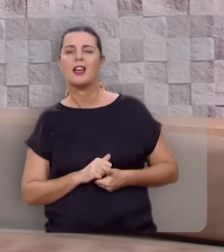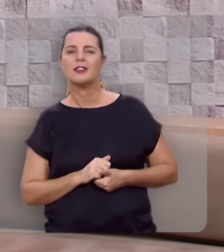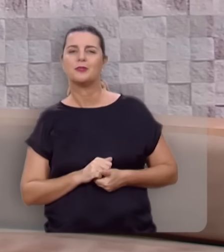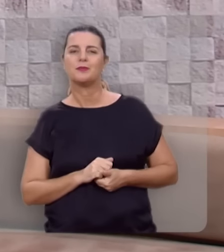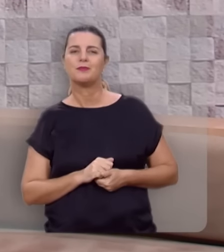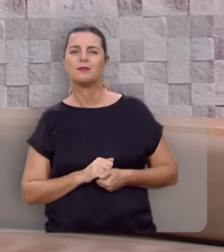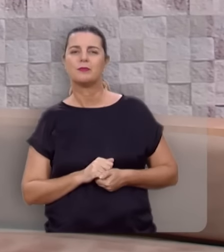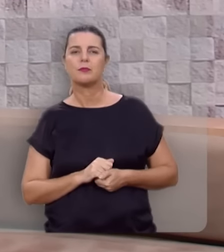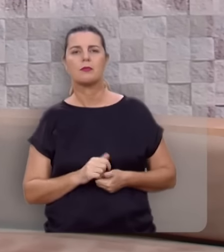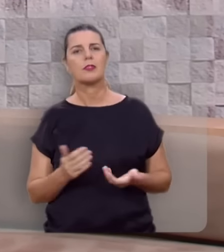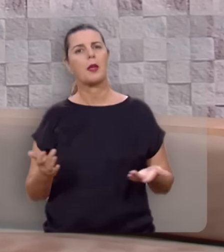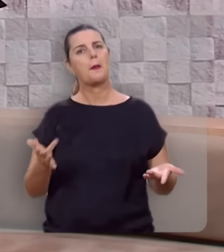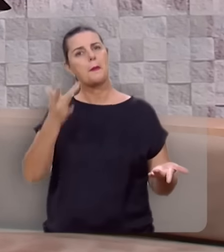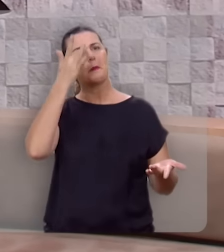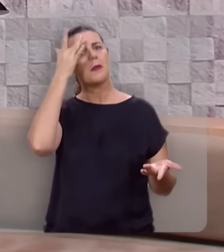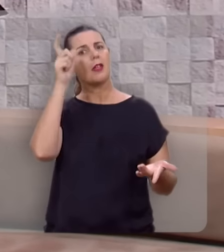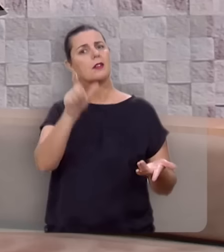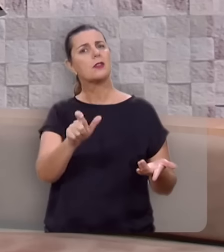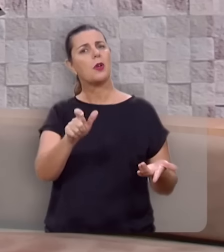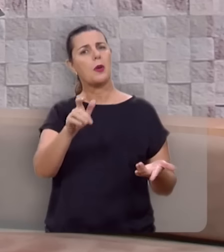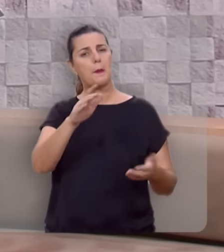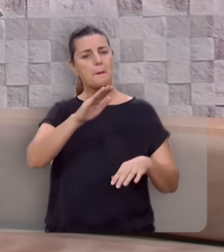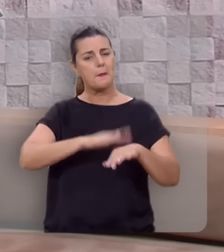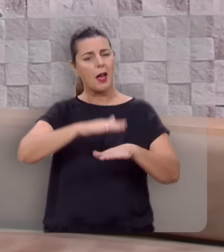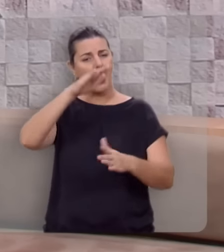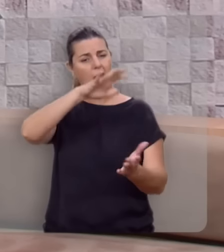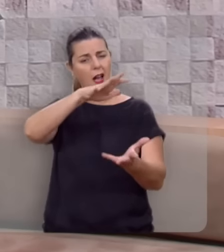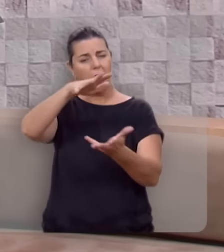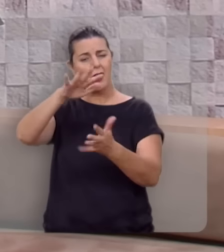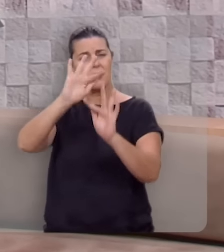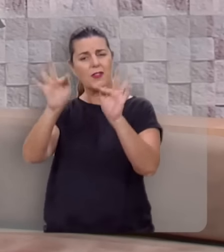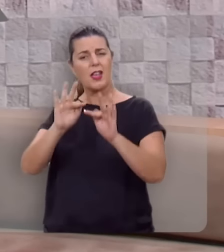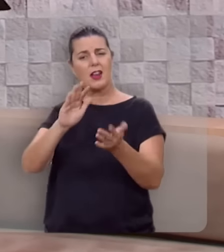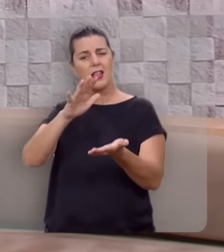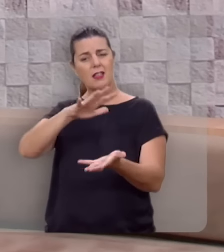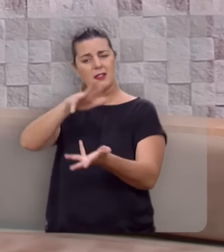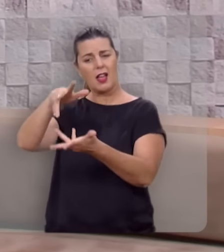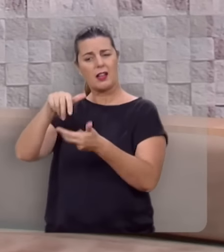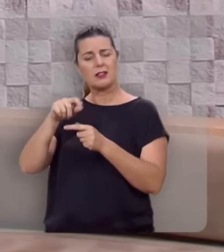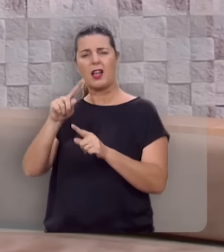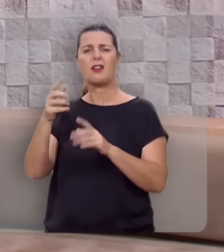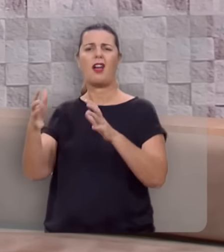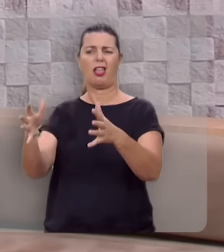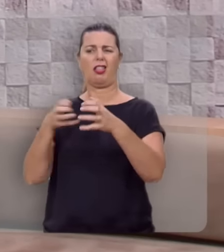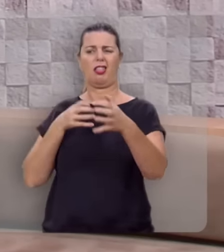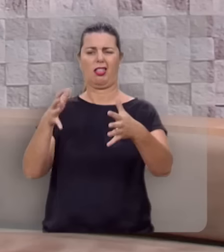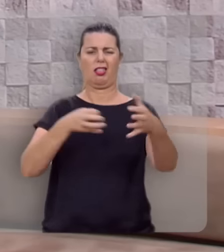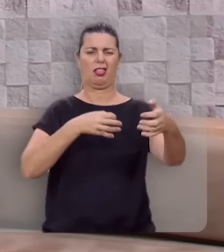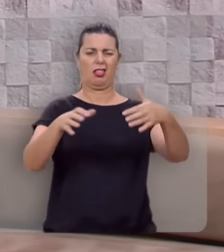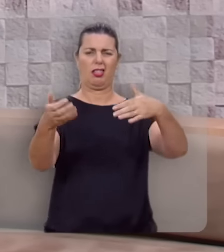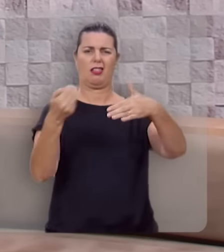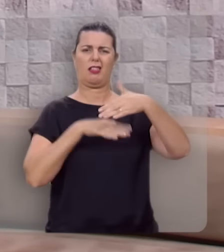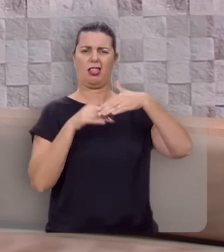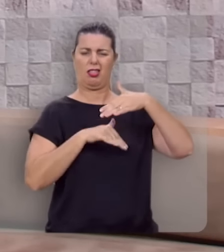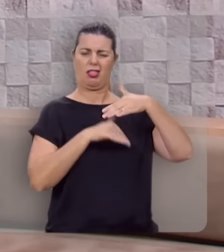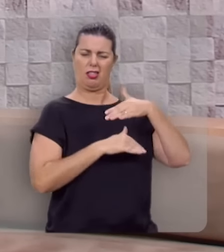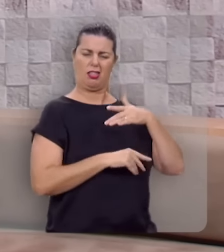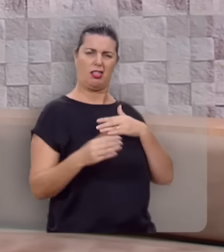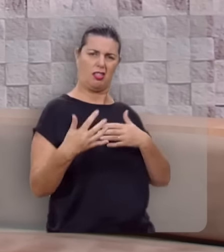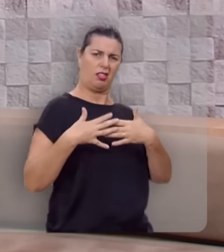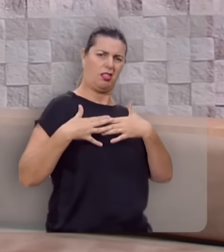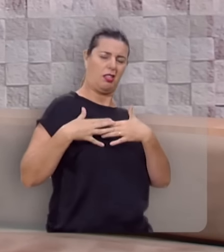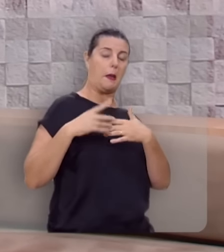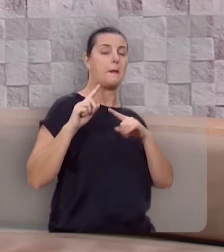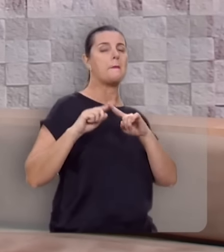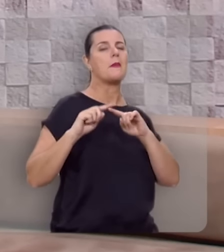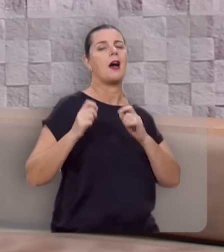terra. Ô, gente, a pessoa mais feliz na terra não é a que mais acumula com ganância e usura, mas é aquela que